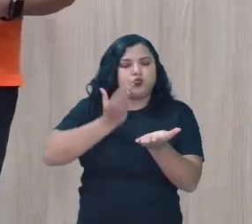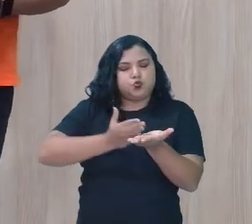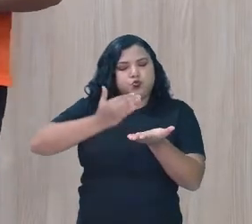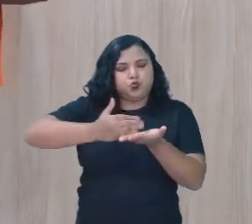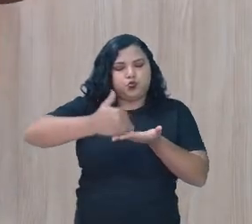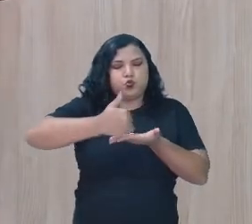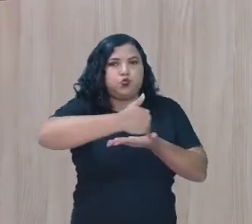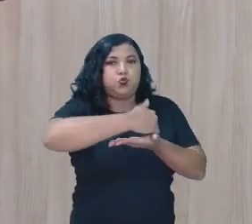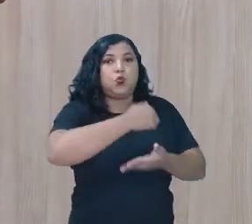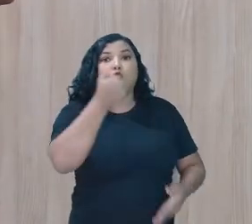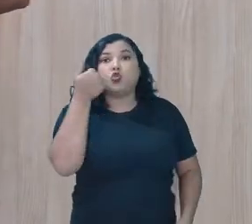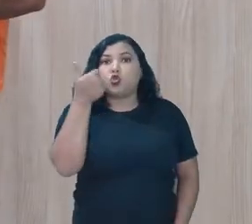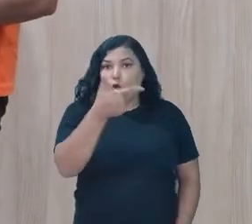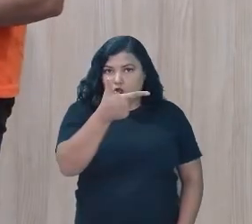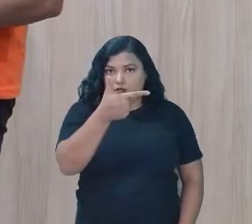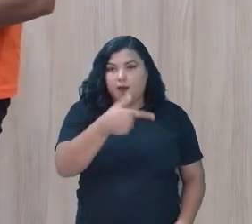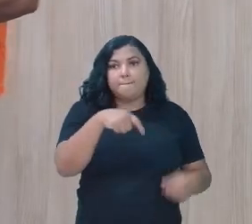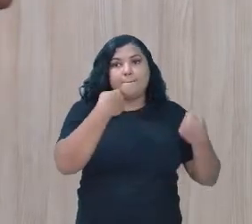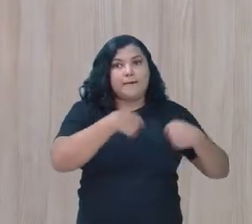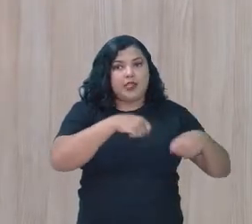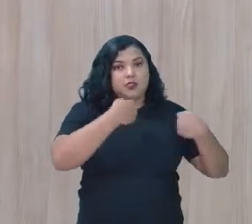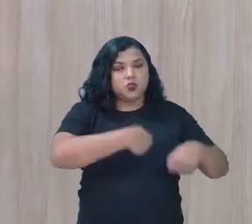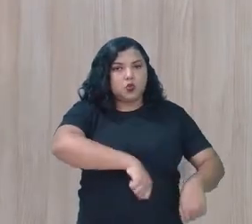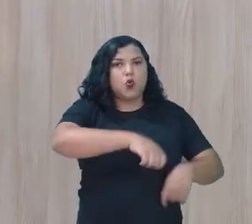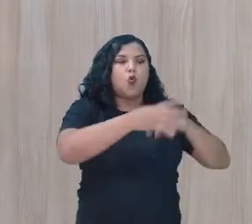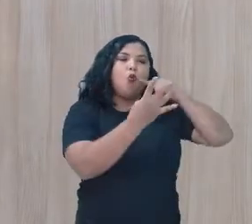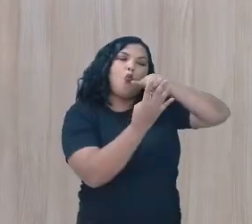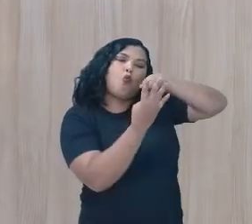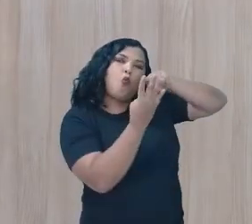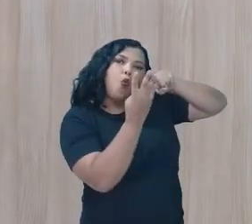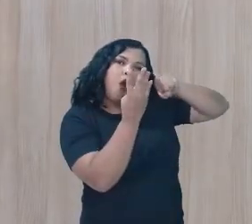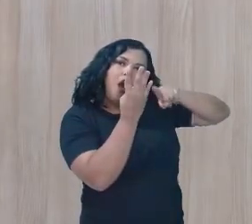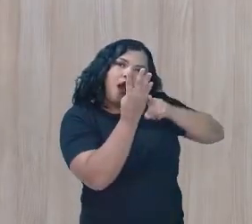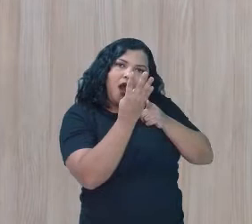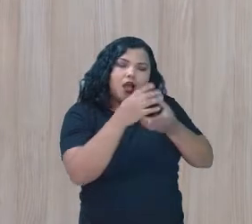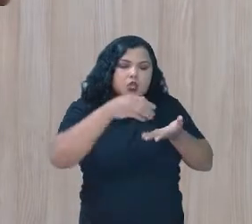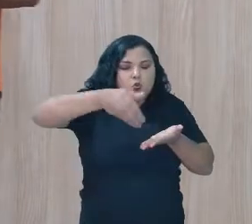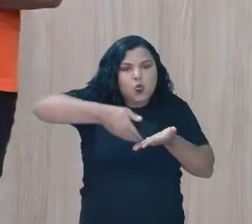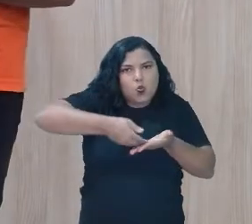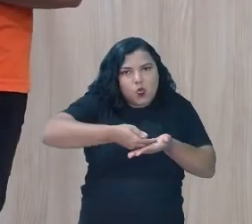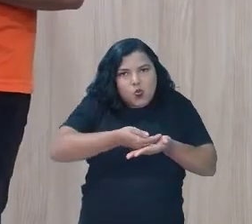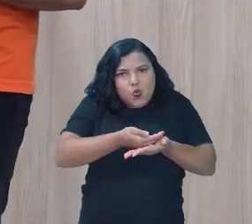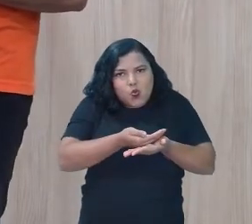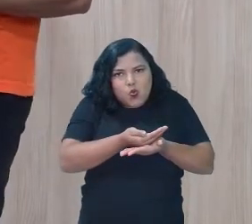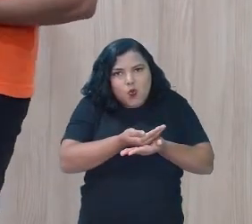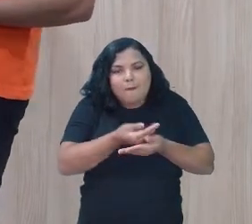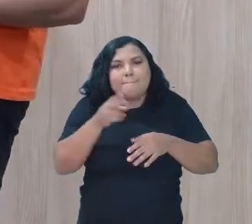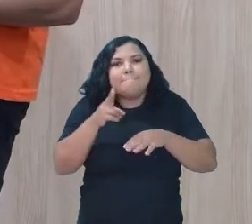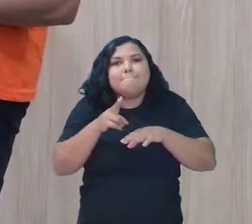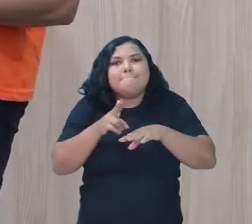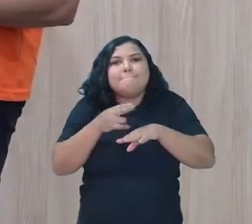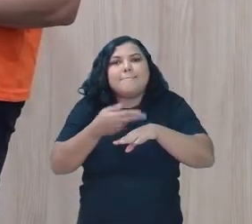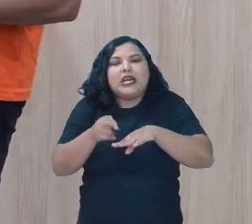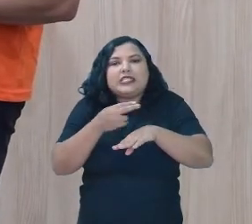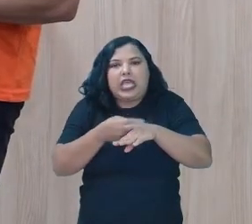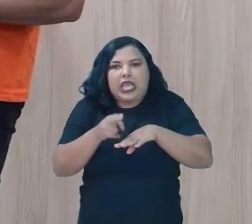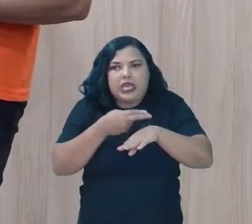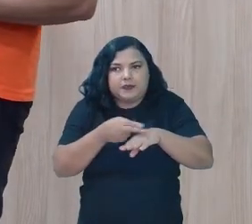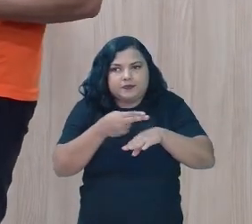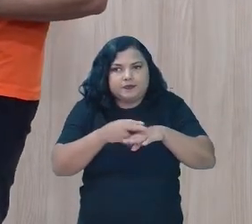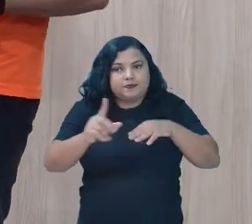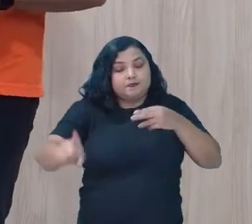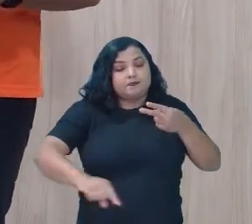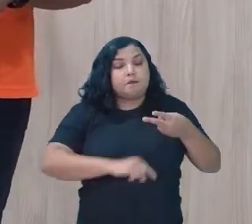essas 12 porções do bolo, eu necessitei de 4 colheres de sopa de margarina, certo? Quero